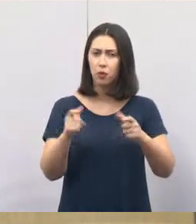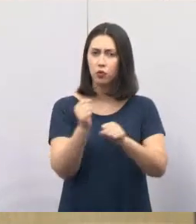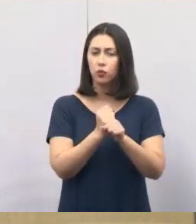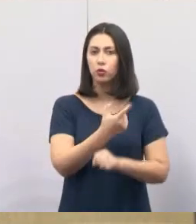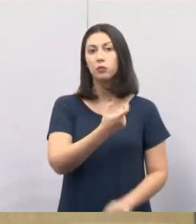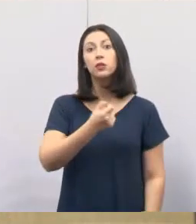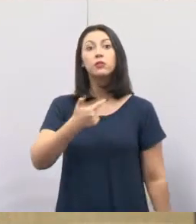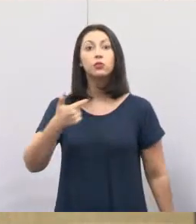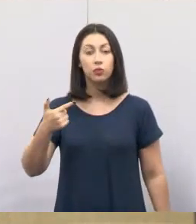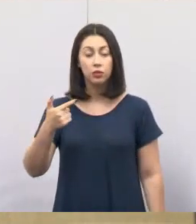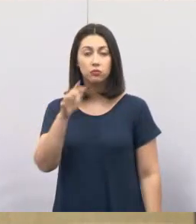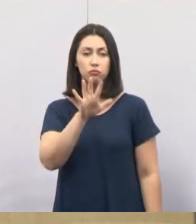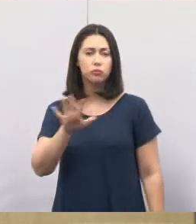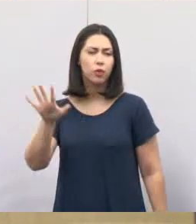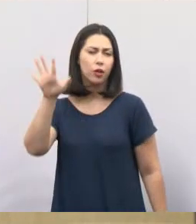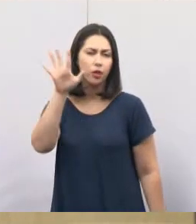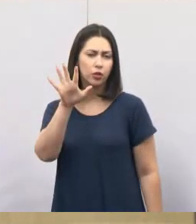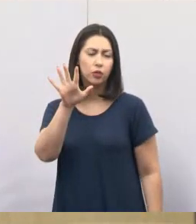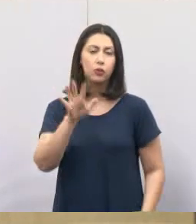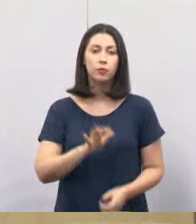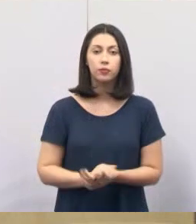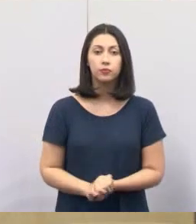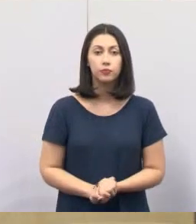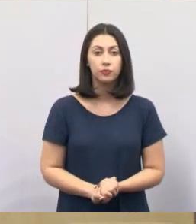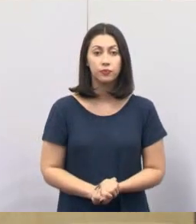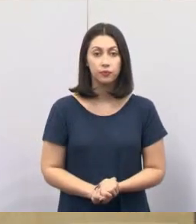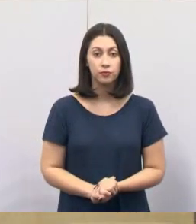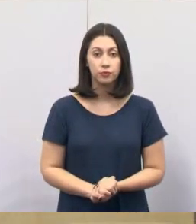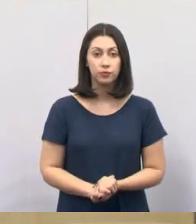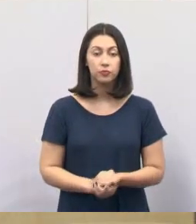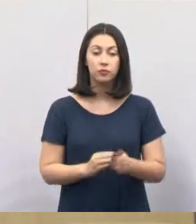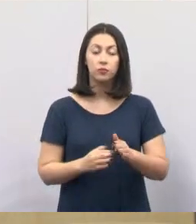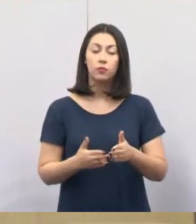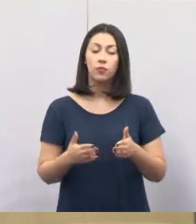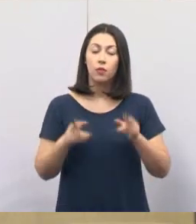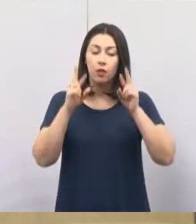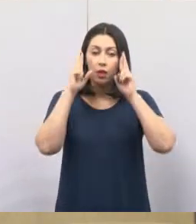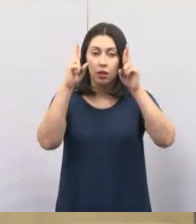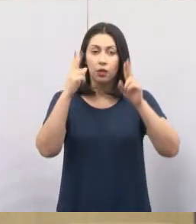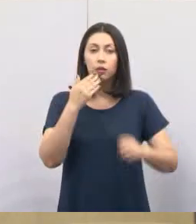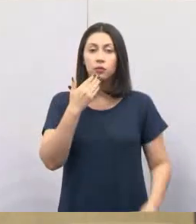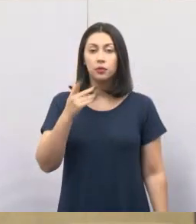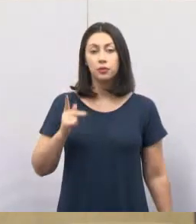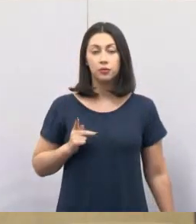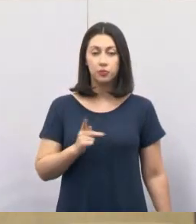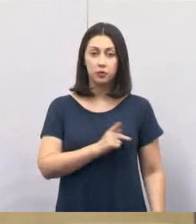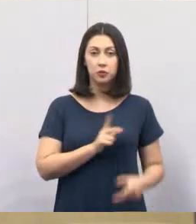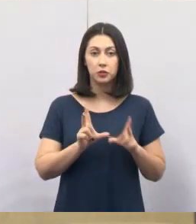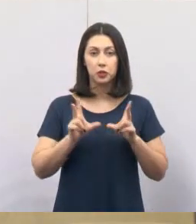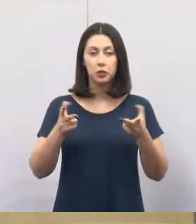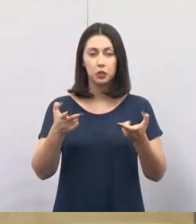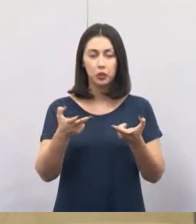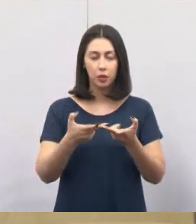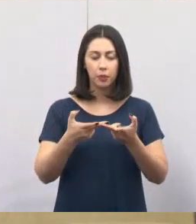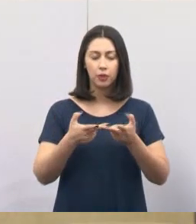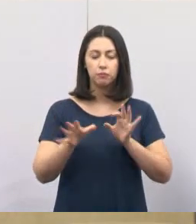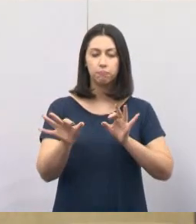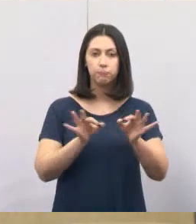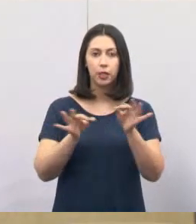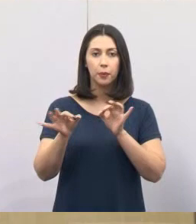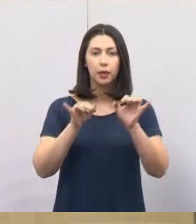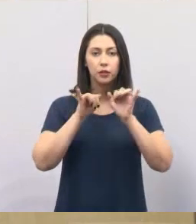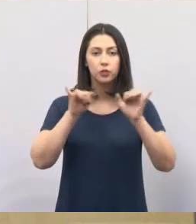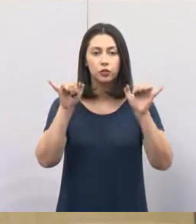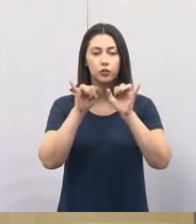do Distrito de São Silvestre. Feito esse registro, respeitosamente requeremos a presidência dessa casa que seja adotada as